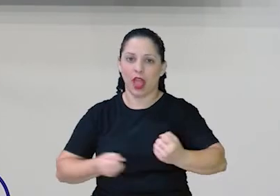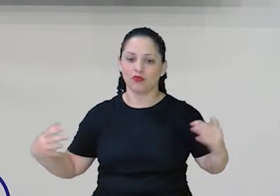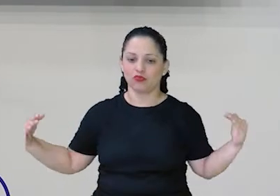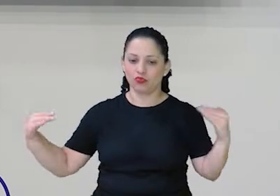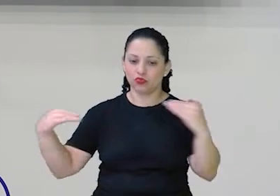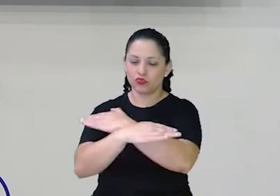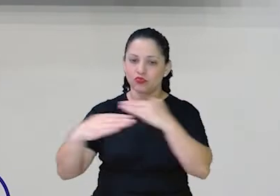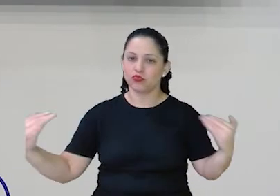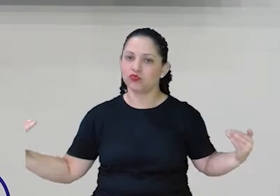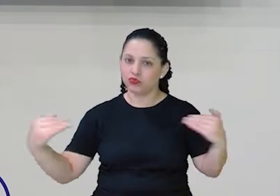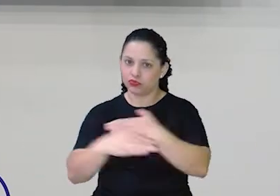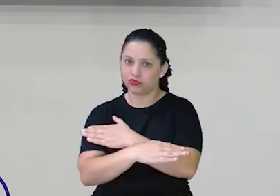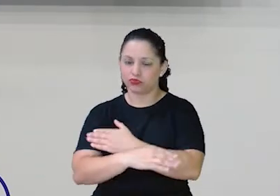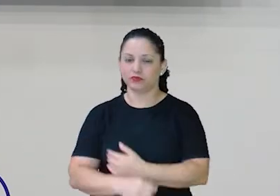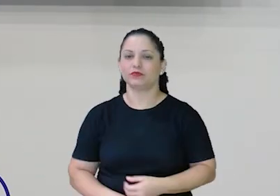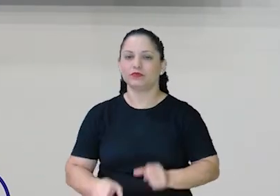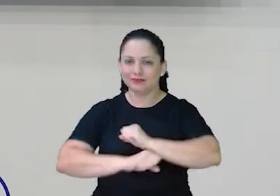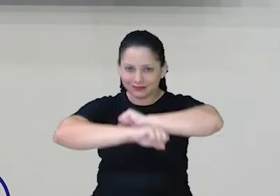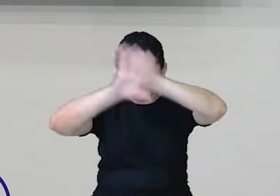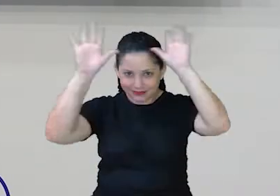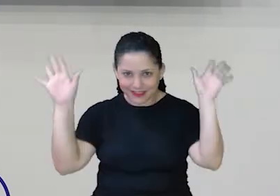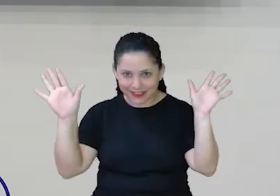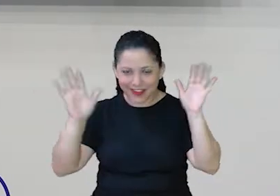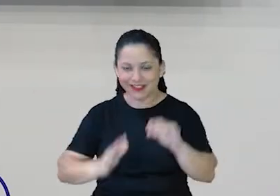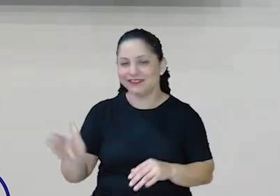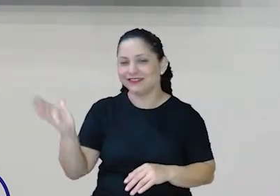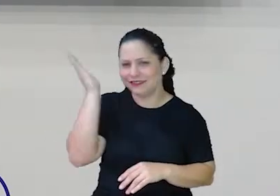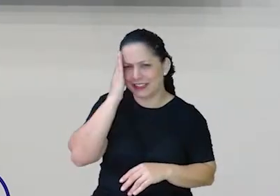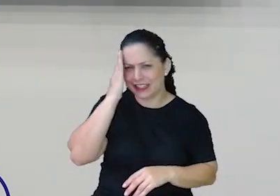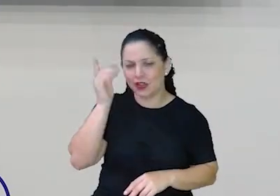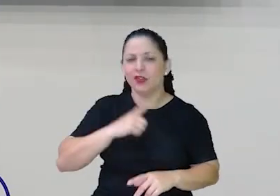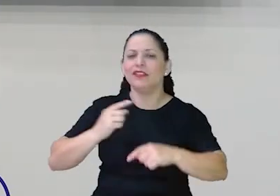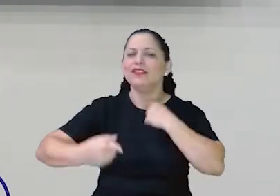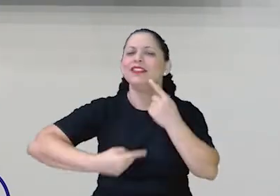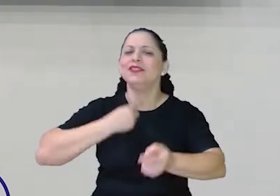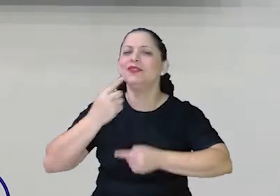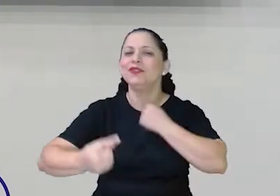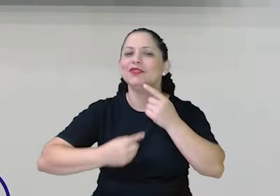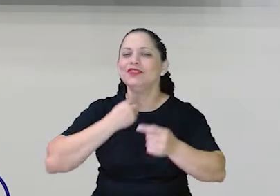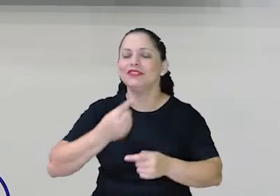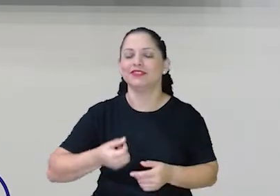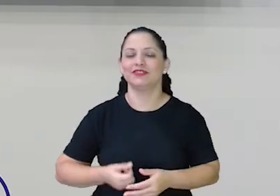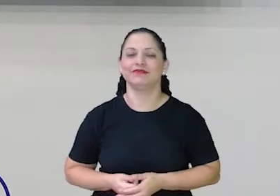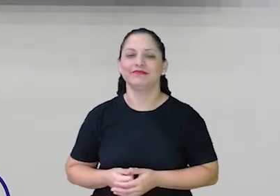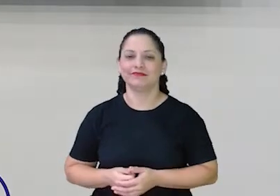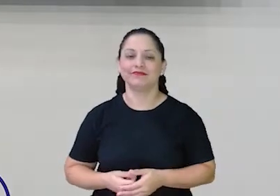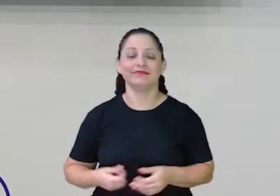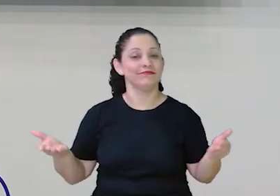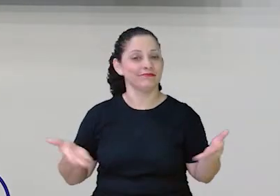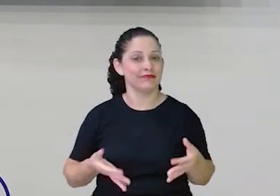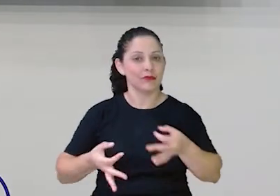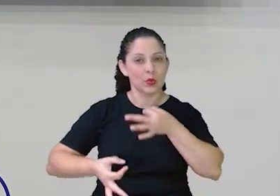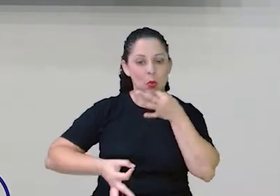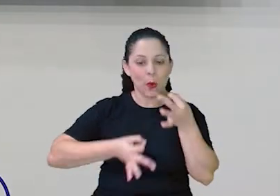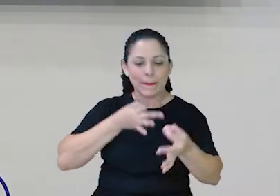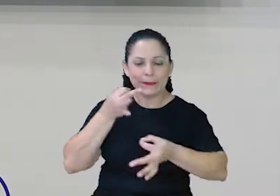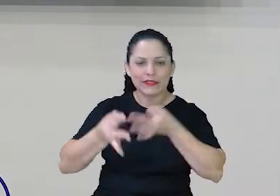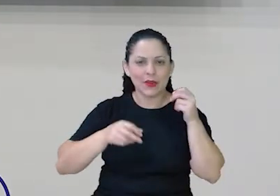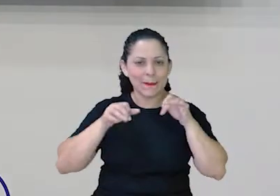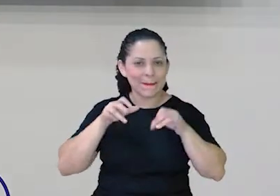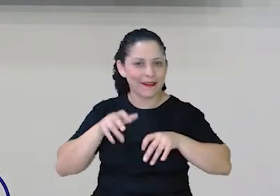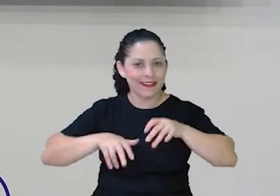entendendo tudo? Ficaram com alguma dúvida? Diz aí, professora Mauricéia, alguém ficou com alguma dúvida? Não, inclusive estavam aqui comentando sobre as